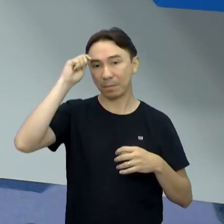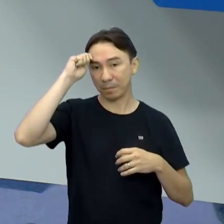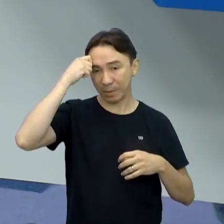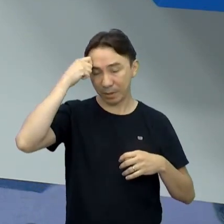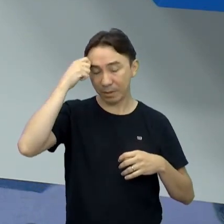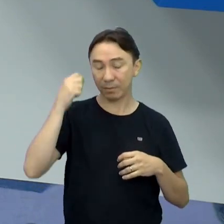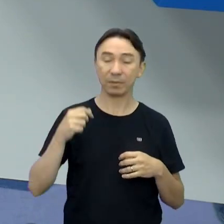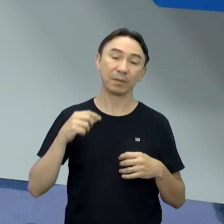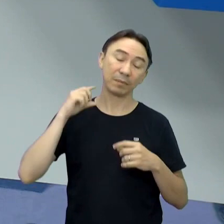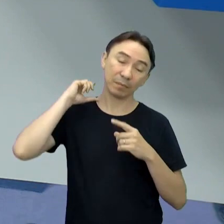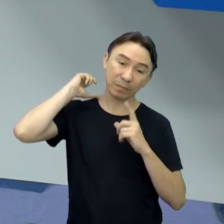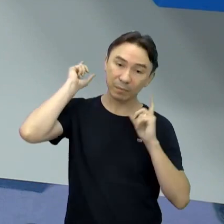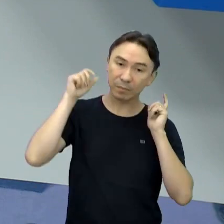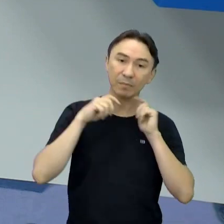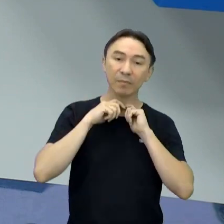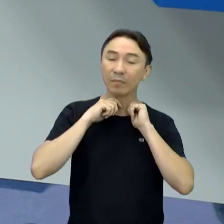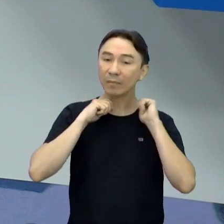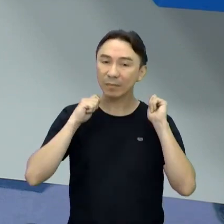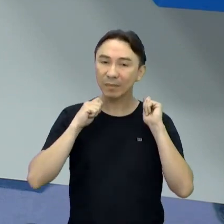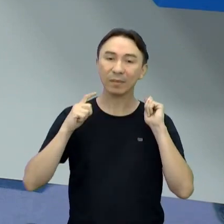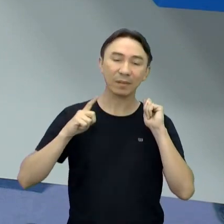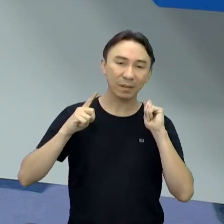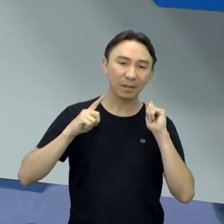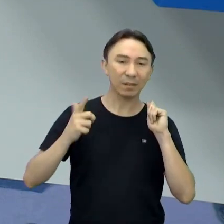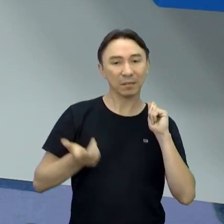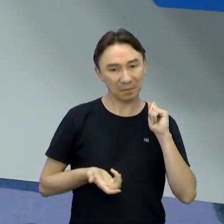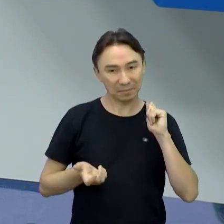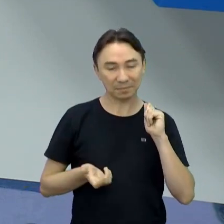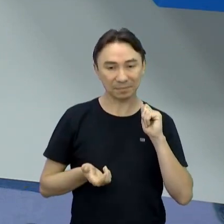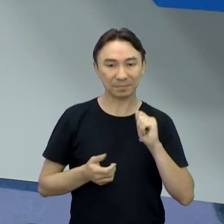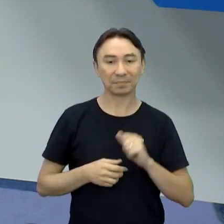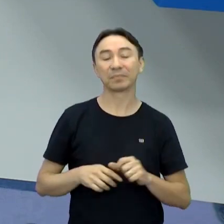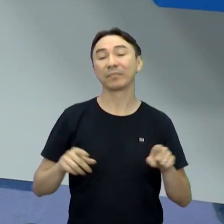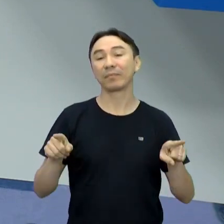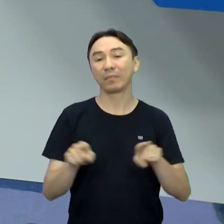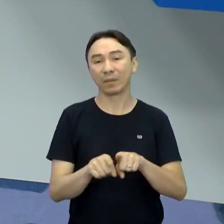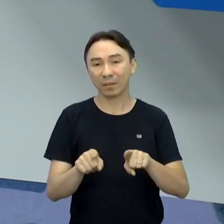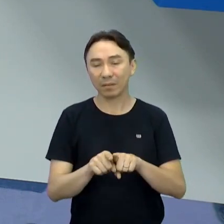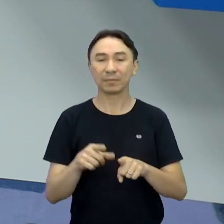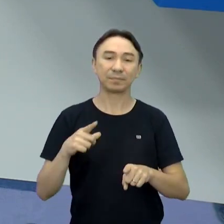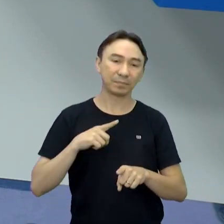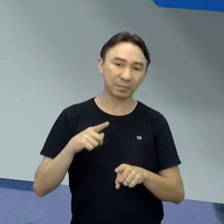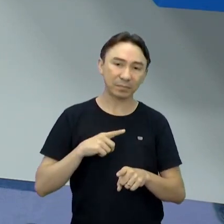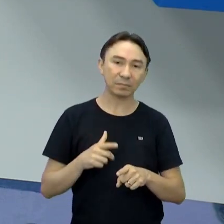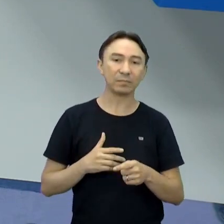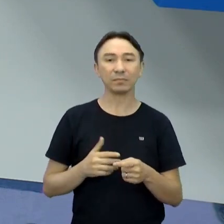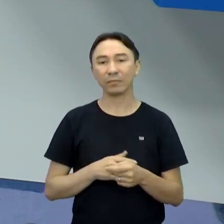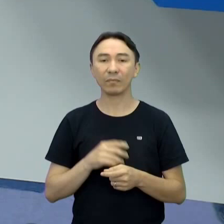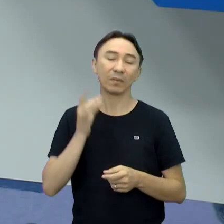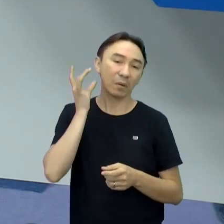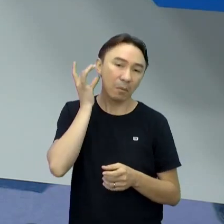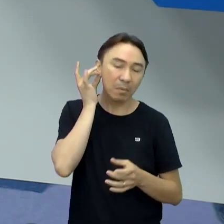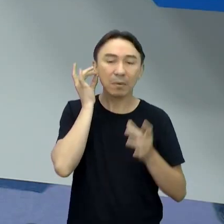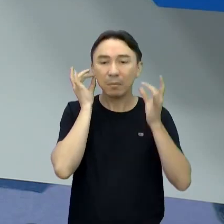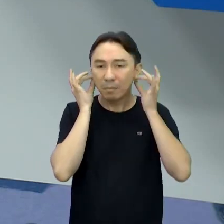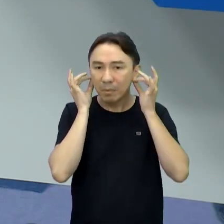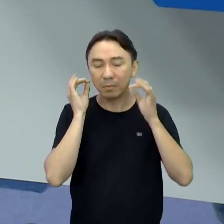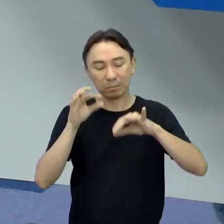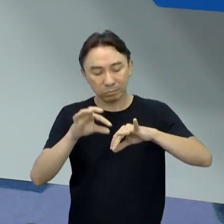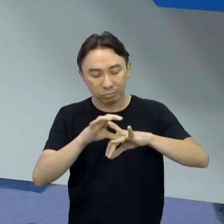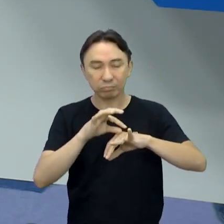lenço com animal print e também utilizo alguns adornos como brincos e